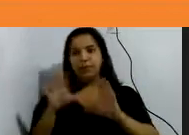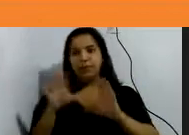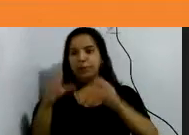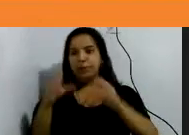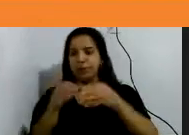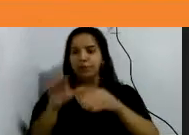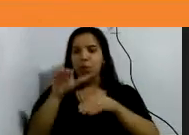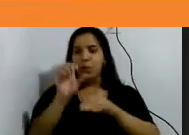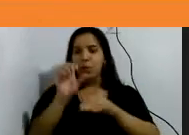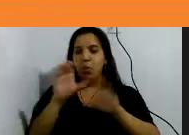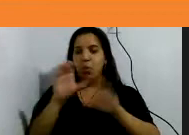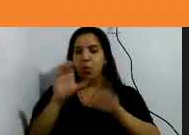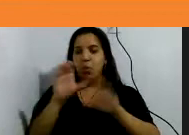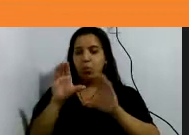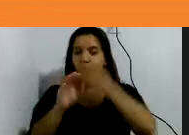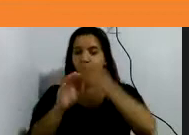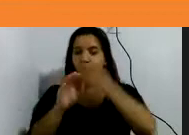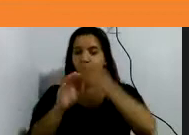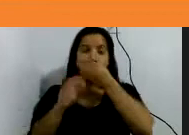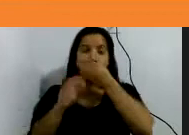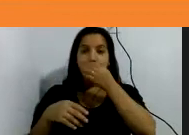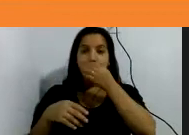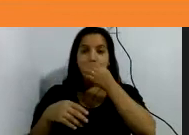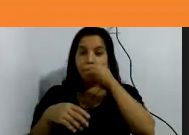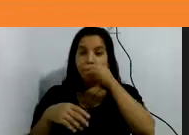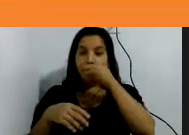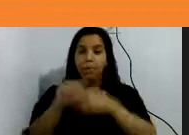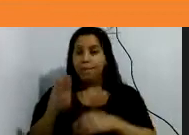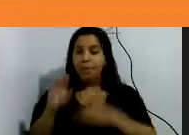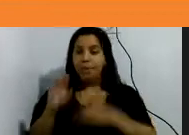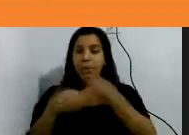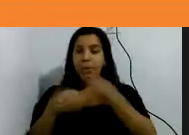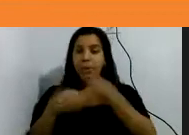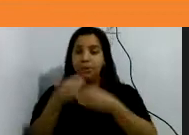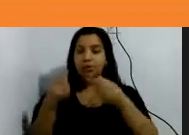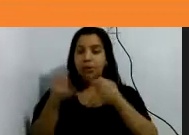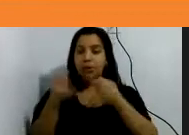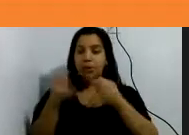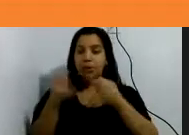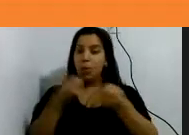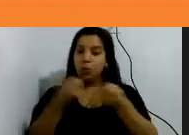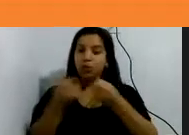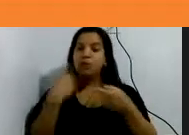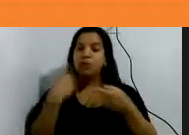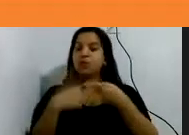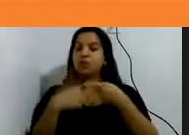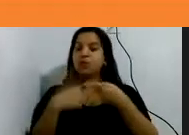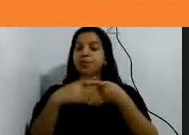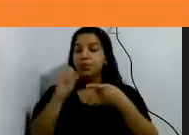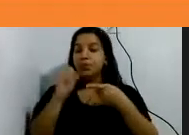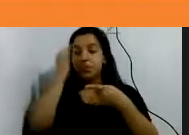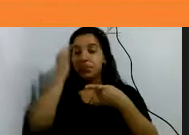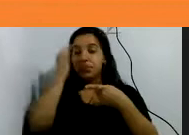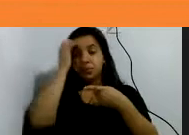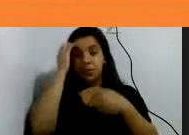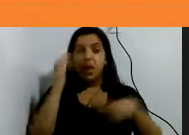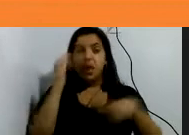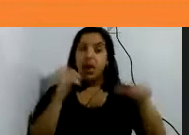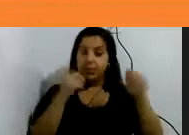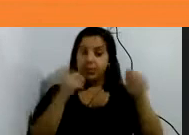grupo B, é do grupo B. Então, o AB ele funciona como um controle. Por quê? Se o paciente for A, ele